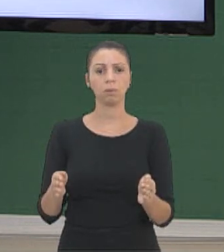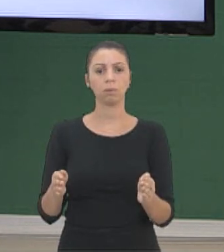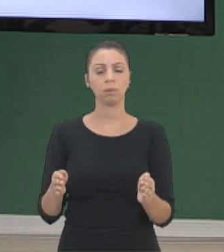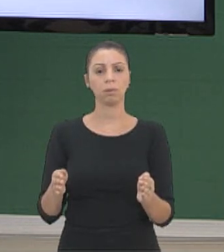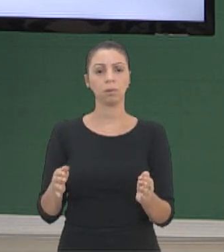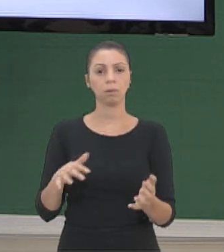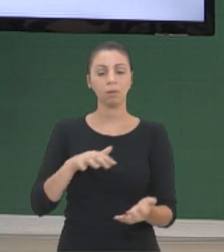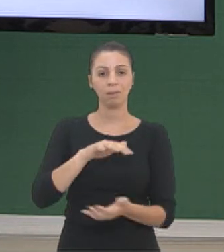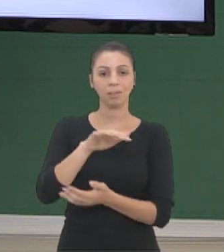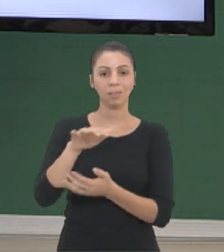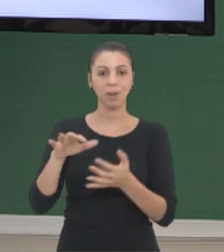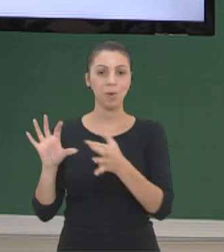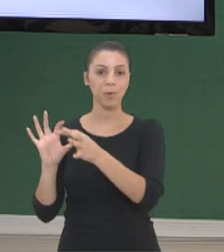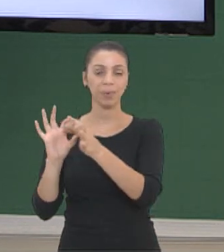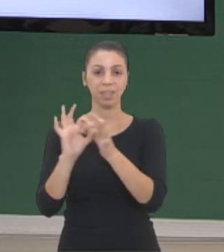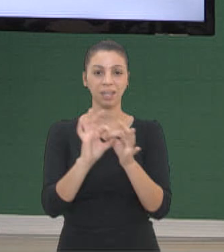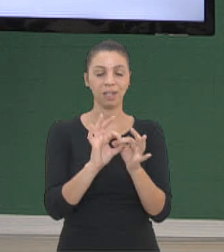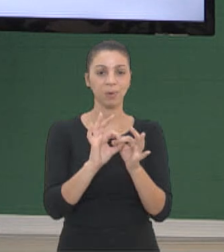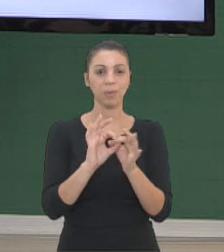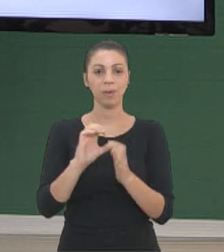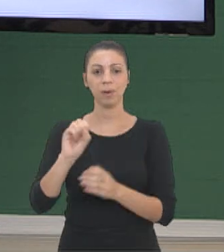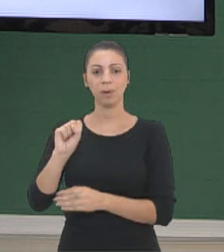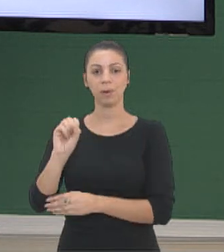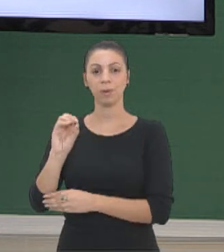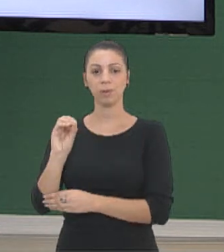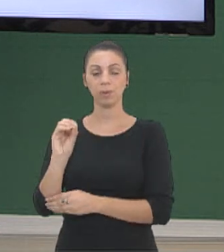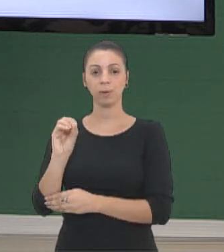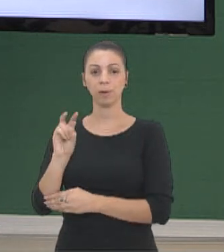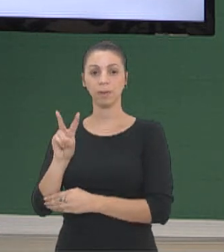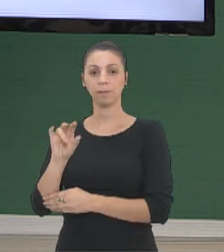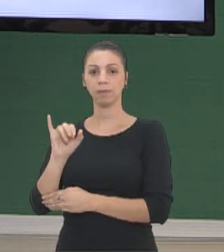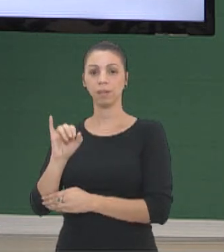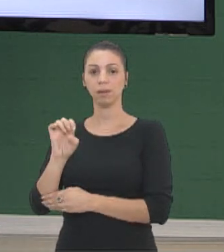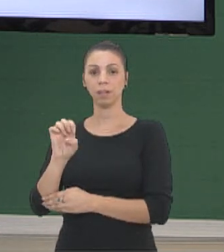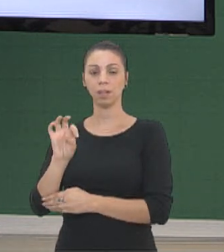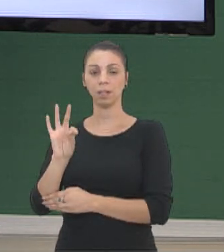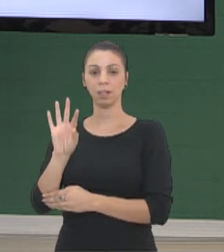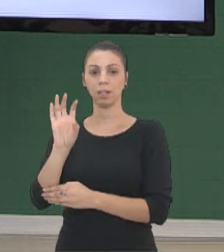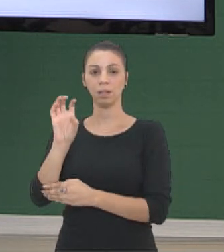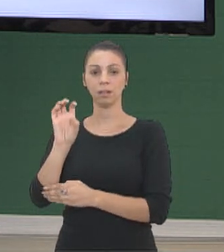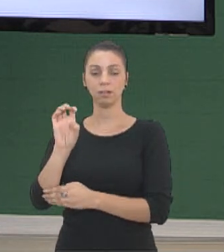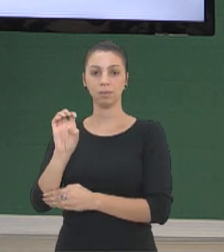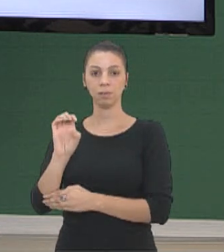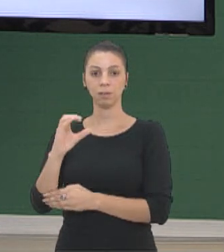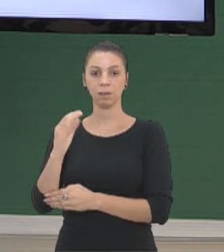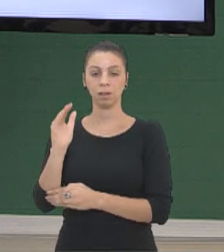União Soviética, né? Quando começam a tirar as estátuas de Lenin